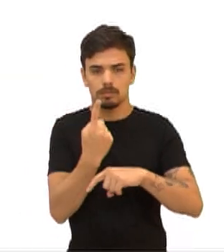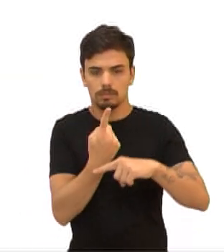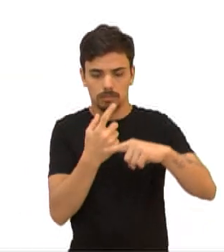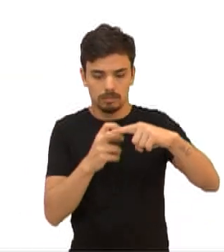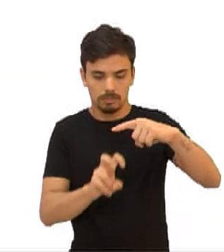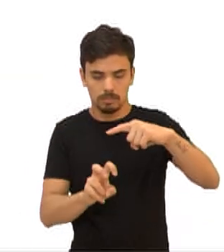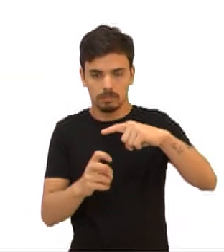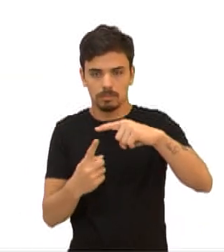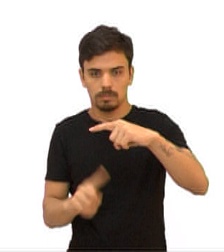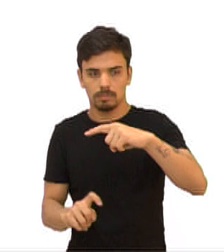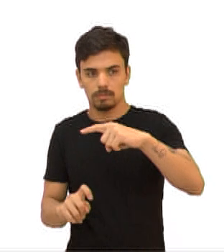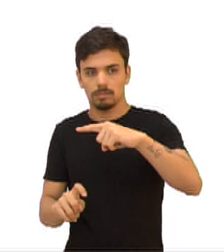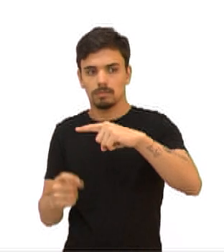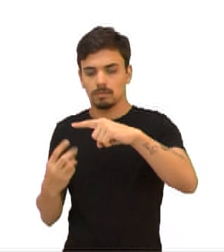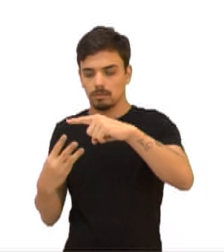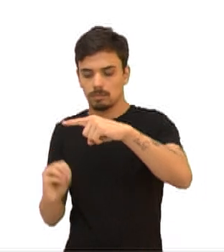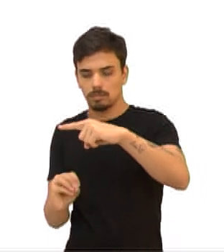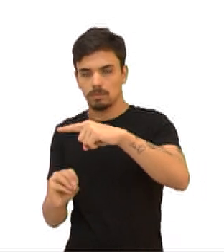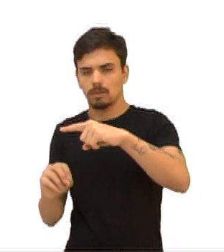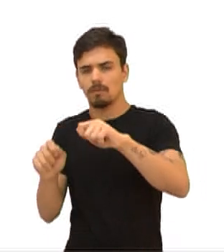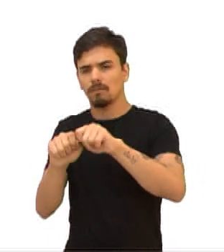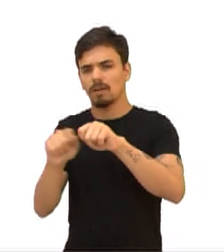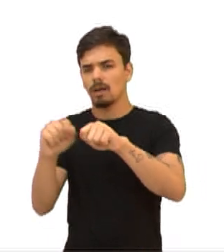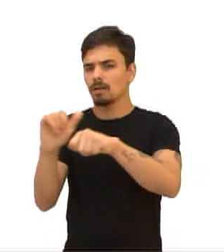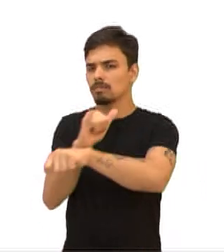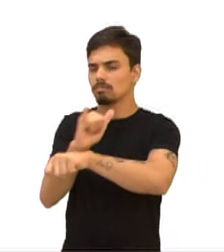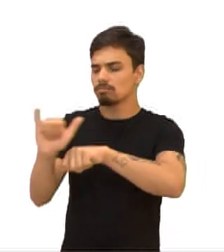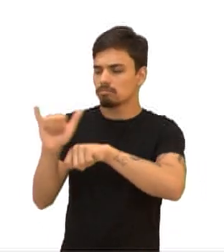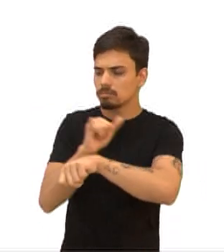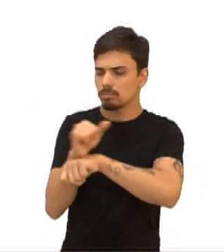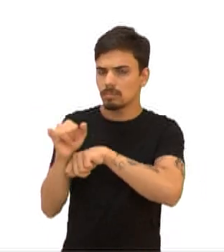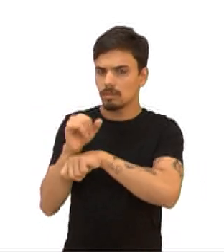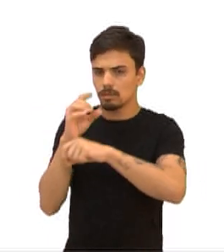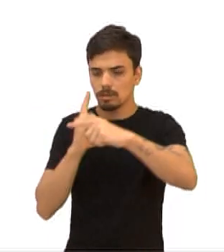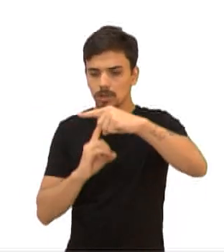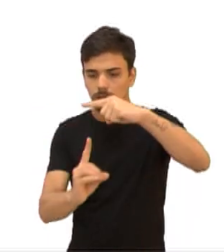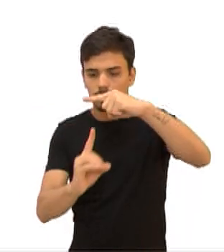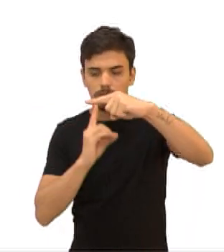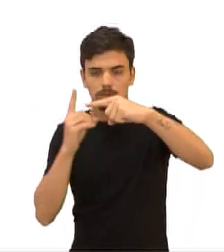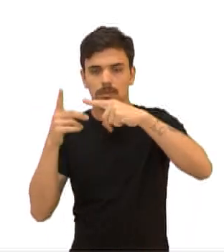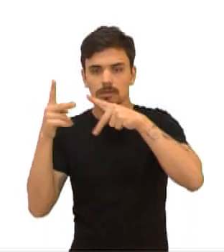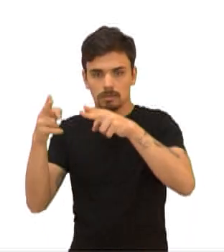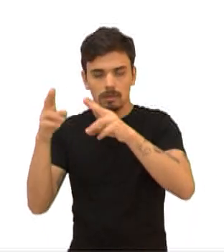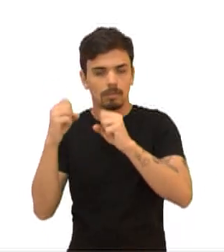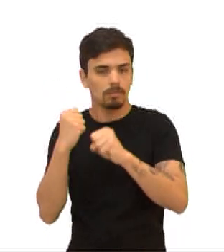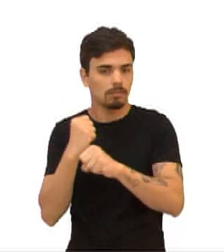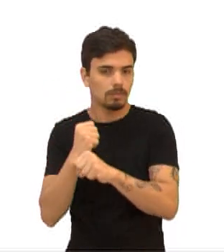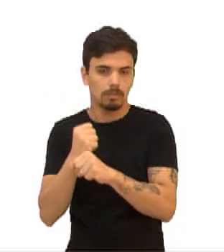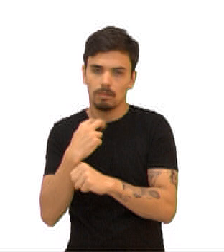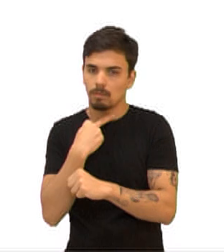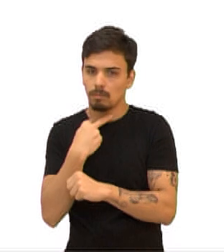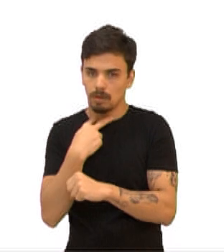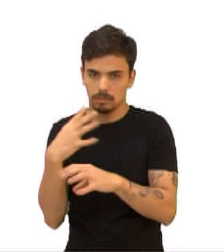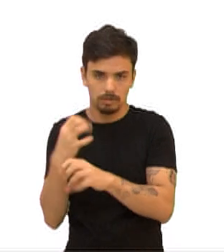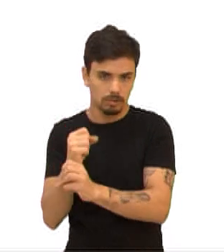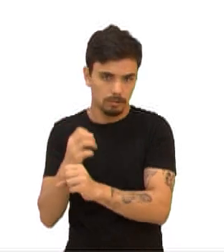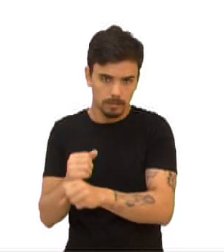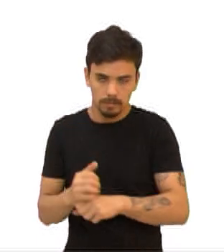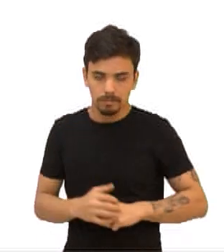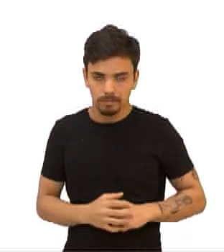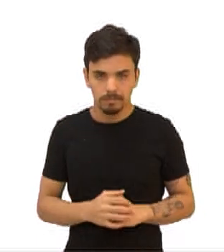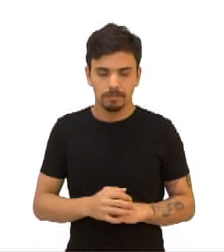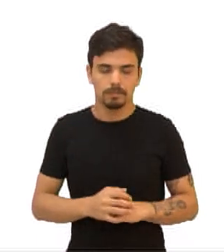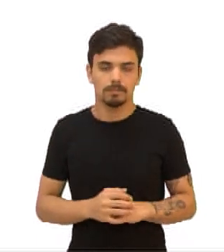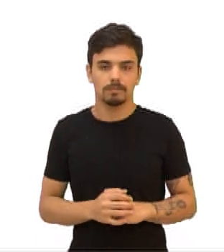sobre 30. Faz aquela estratégia para deixar o denominador igual, que eu não posso somar frações que têm denominador diferente. Né?